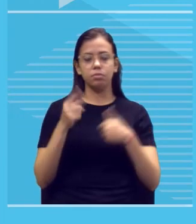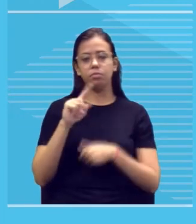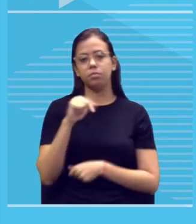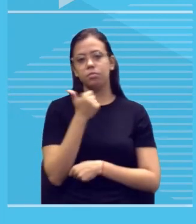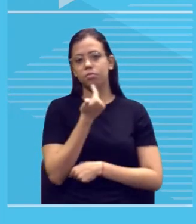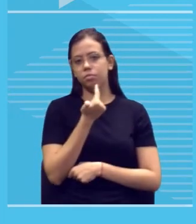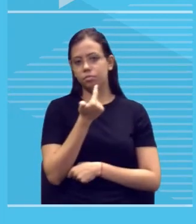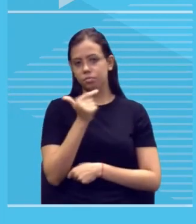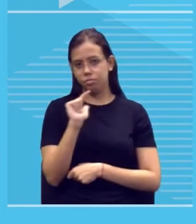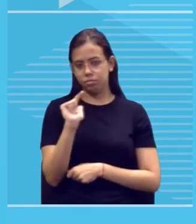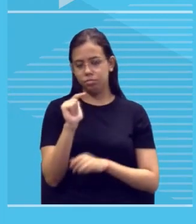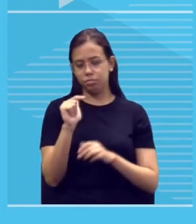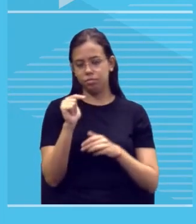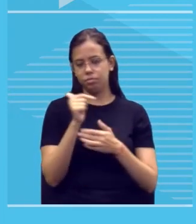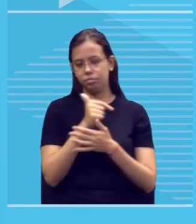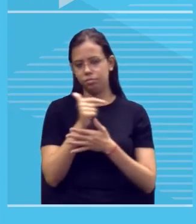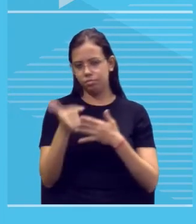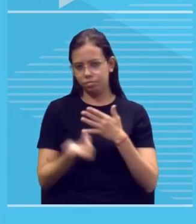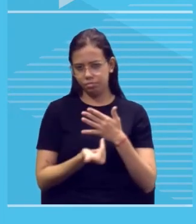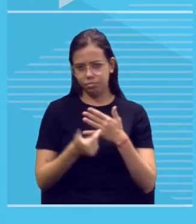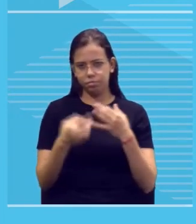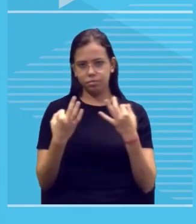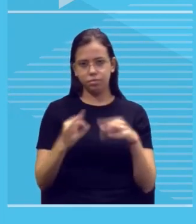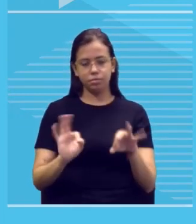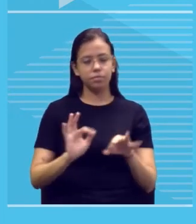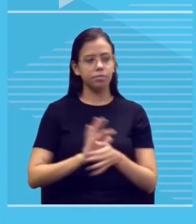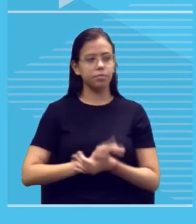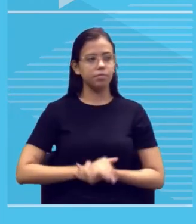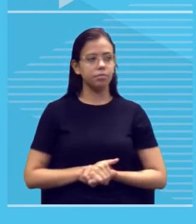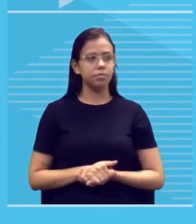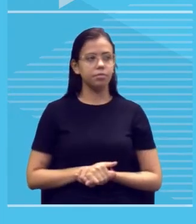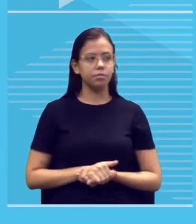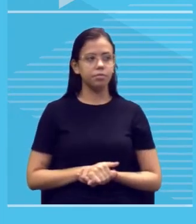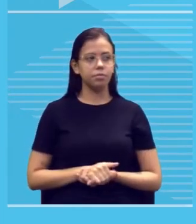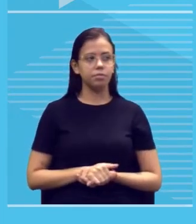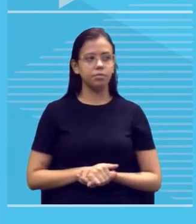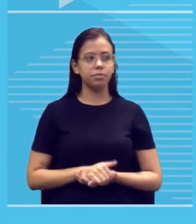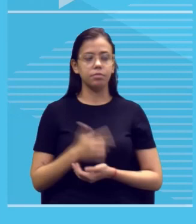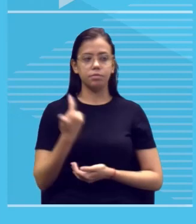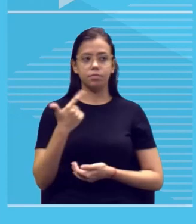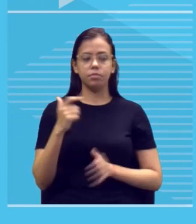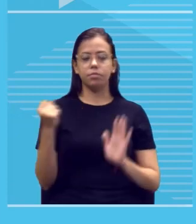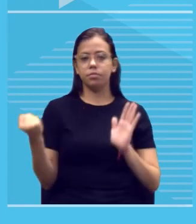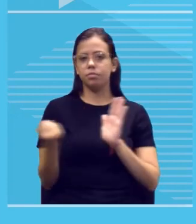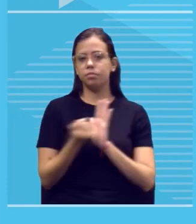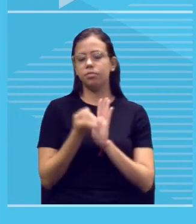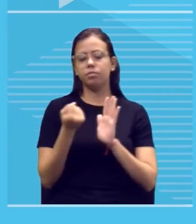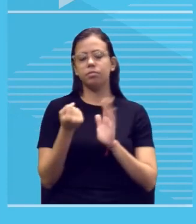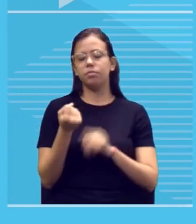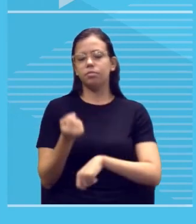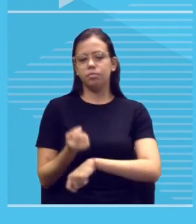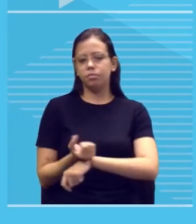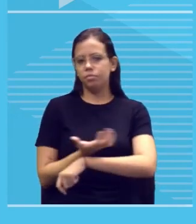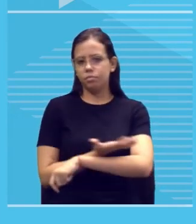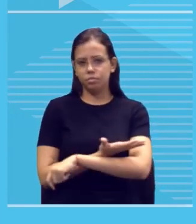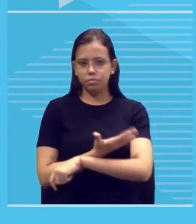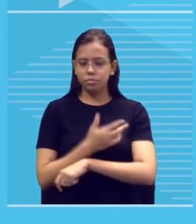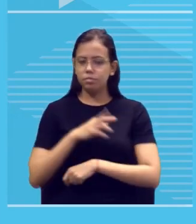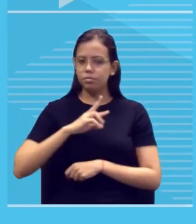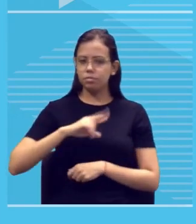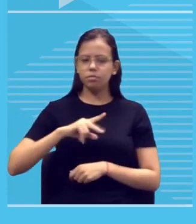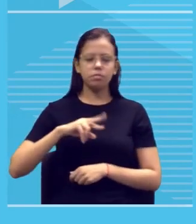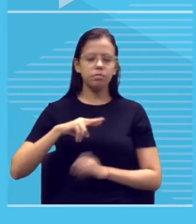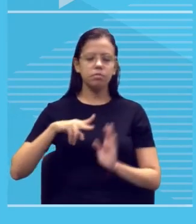fatores certo não havia busca de impacto emocional não era um texto